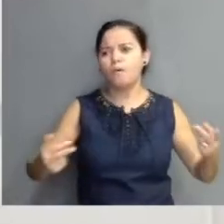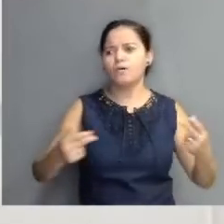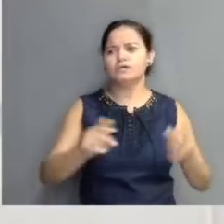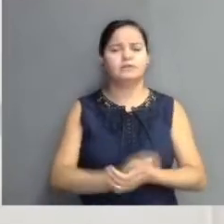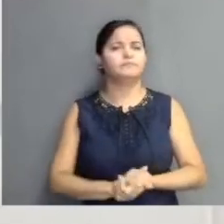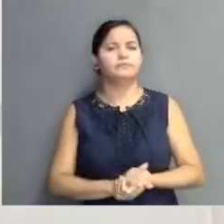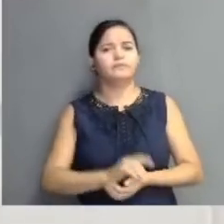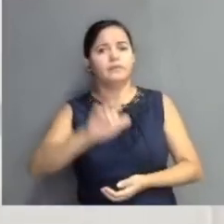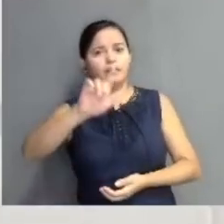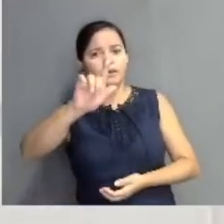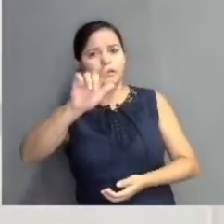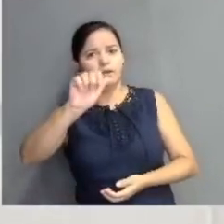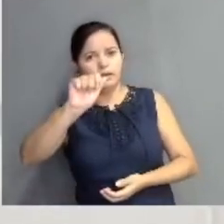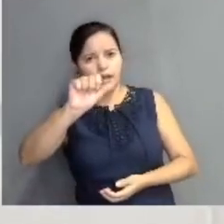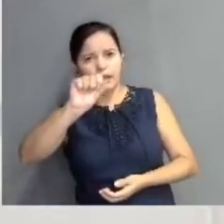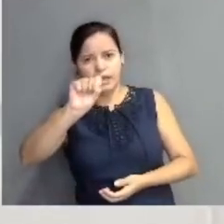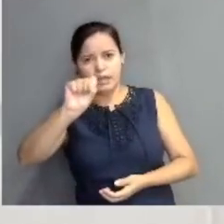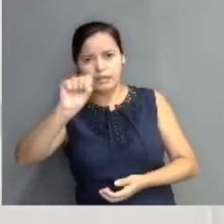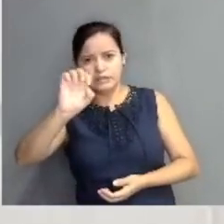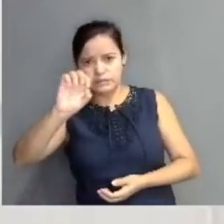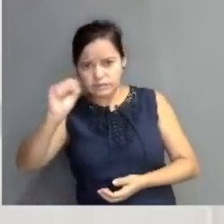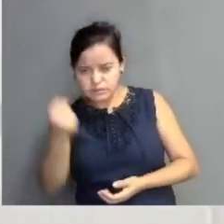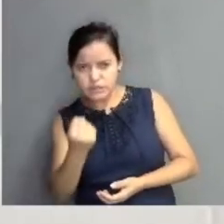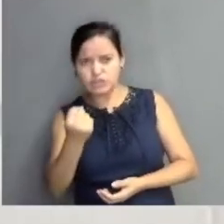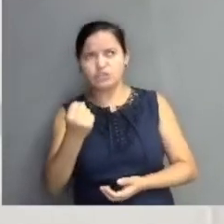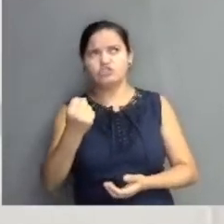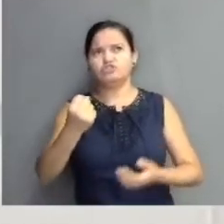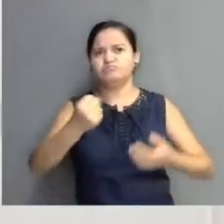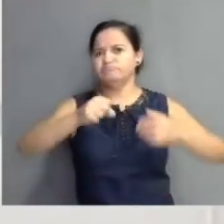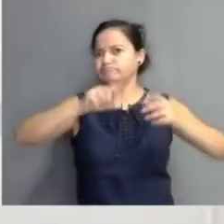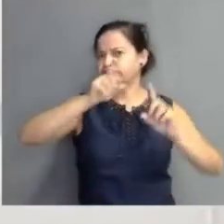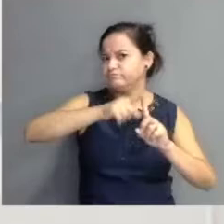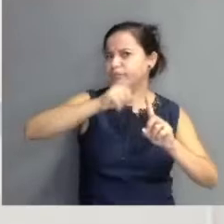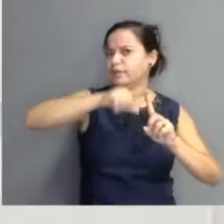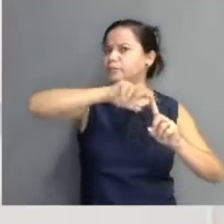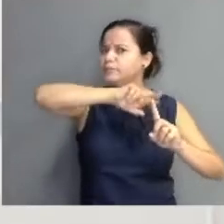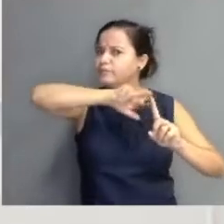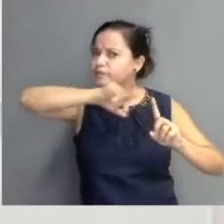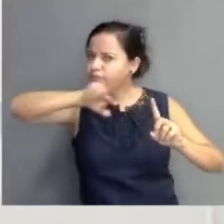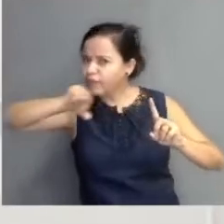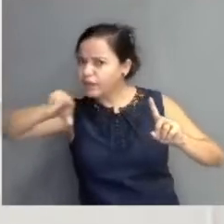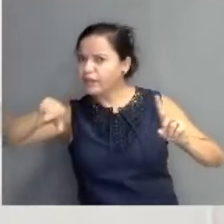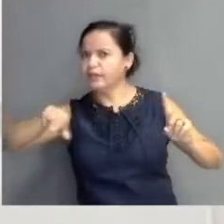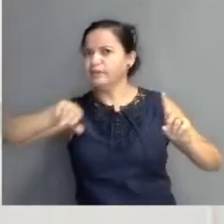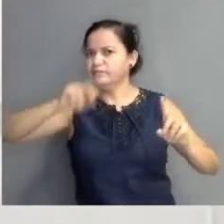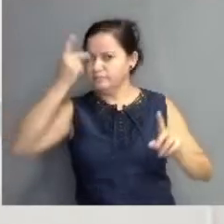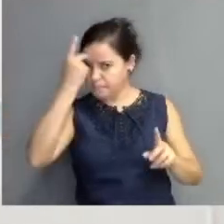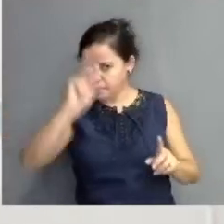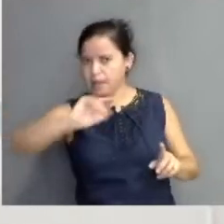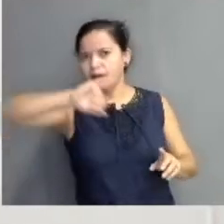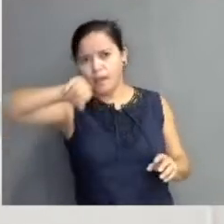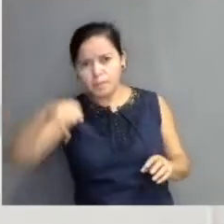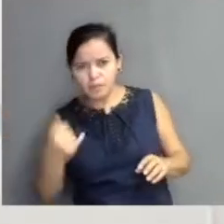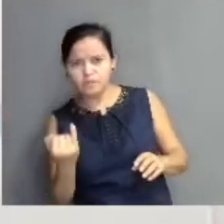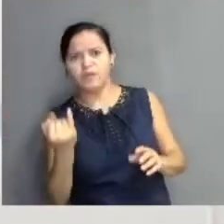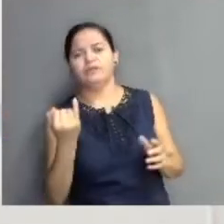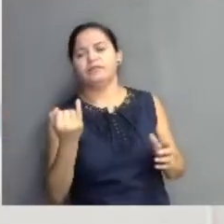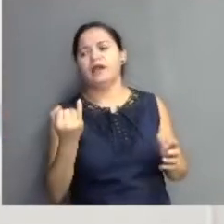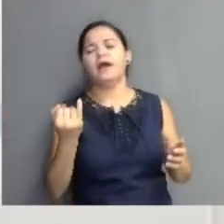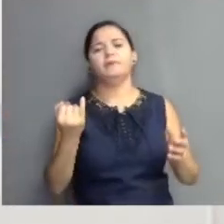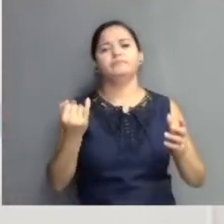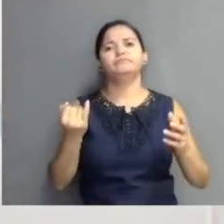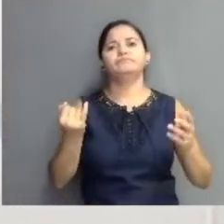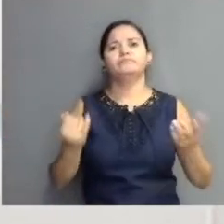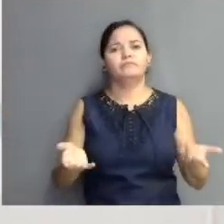clorídrico, ácido cianídrico, vai ter também a dioxina. Lembrando para vocês, dioxina, ela tem